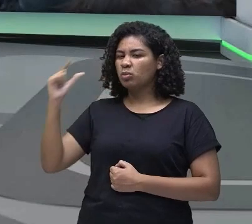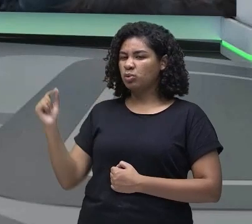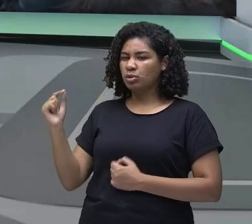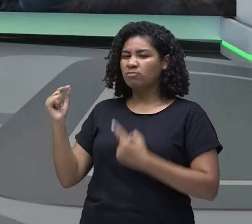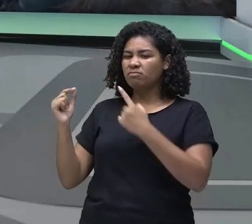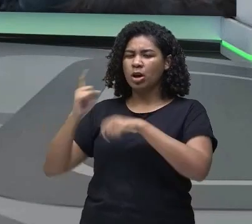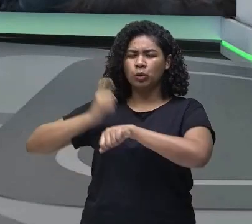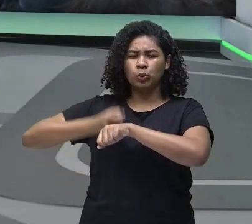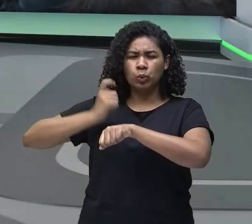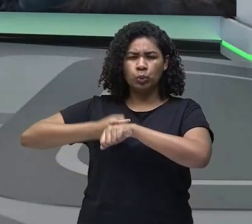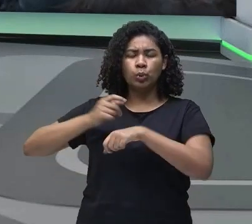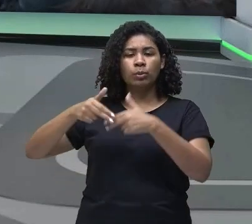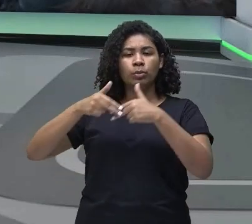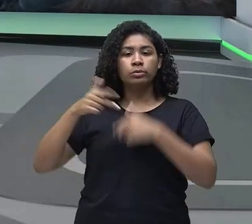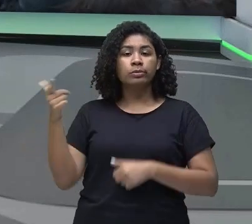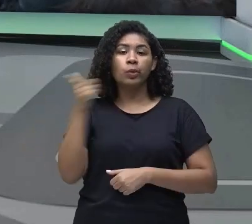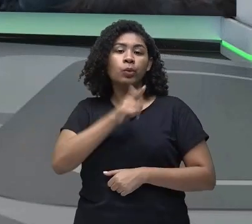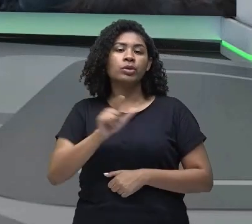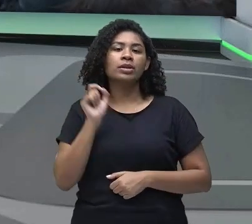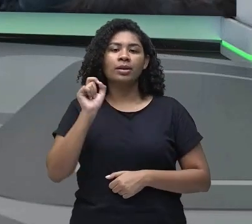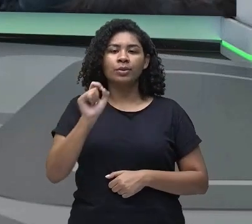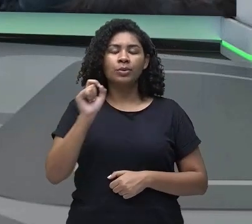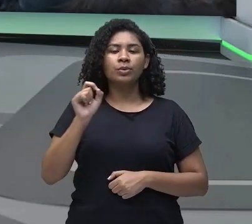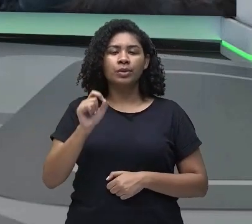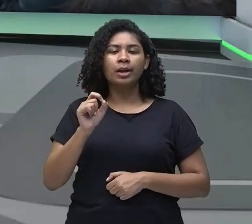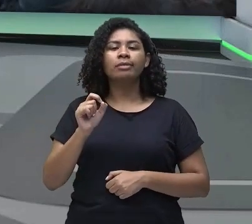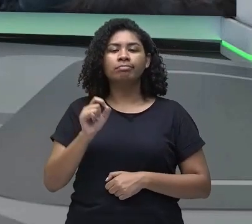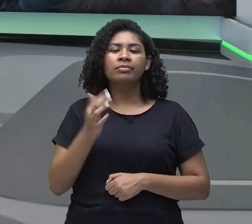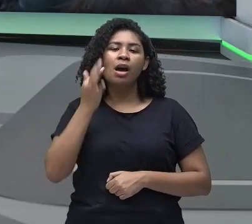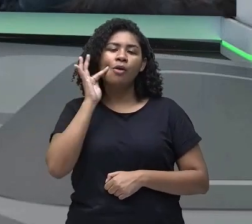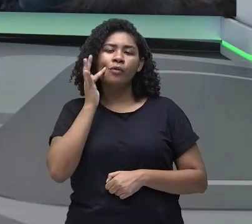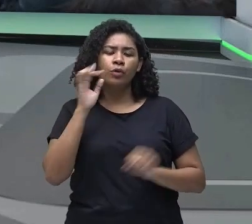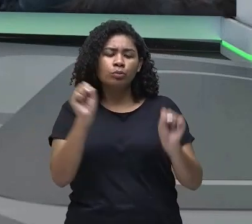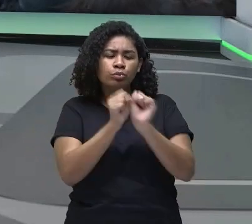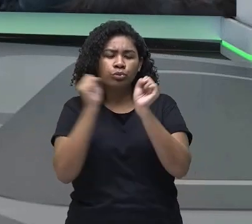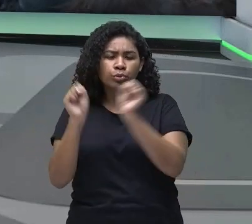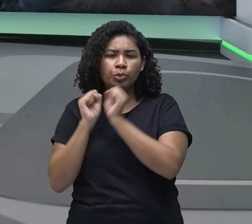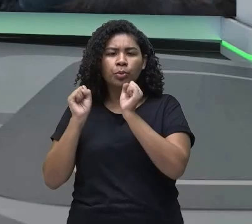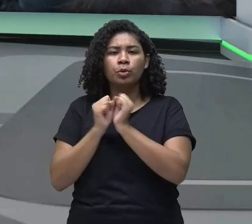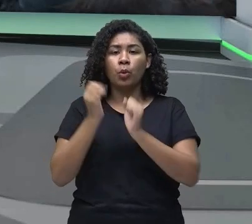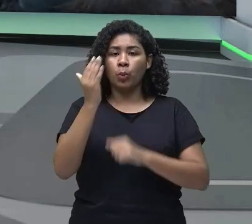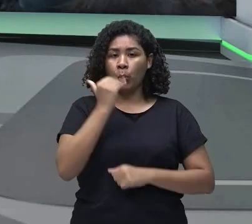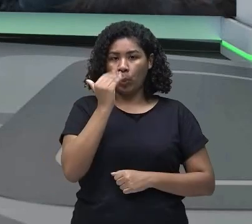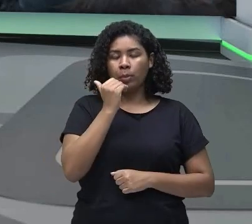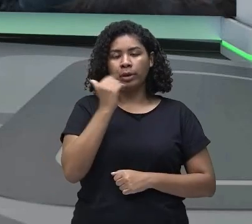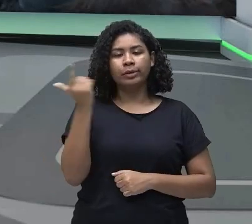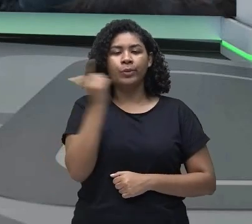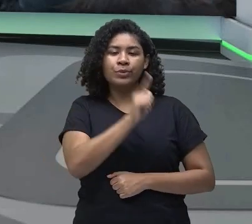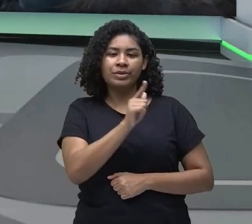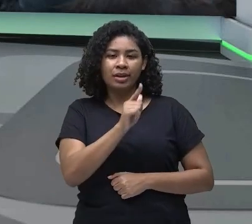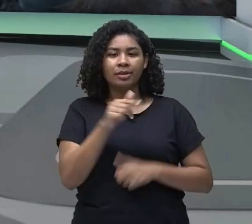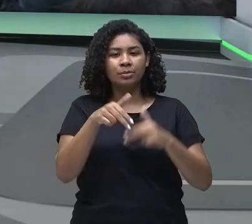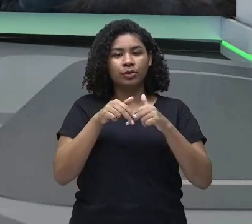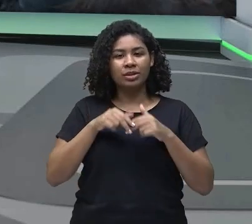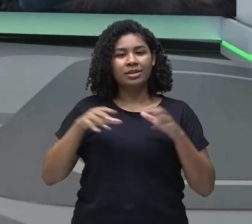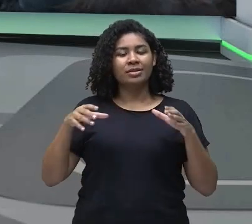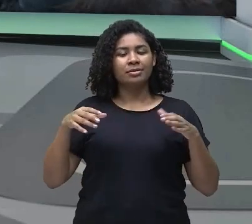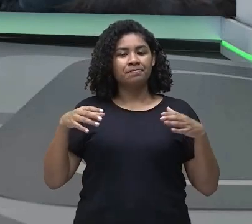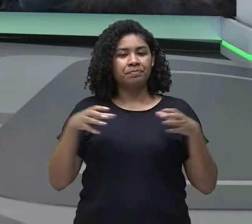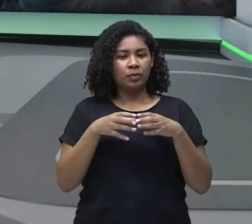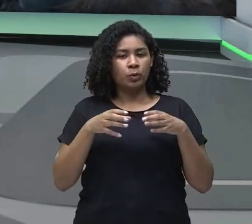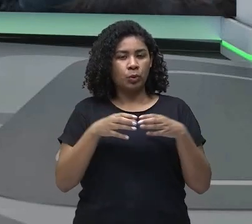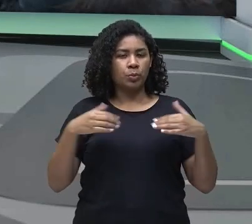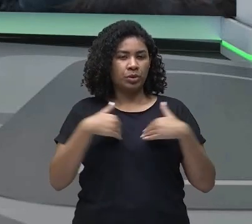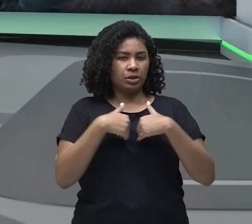consegue aí destruir esses frutos e se alimentar. Então, os animais que se alimentam de frutos